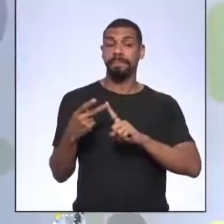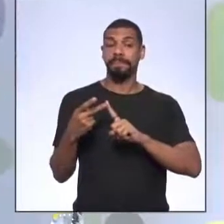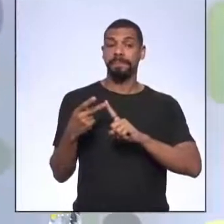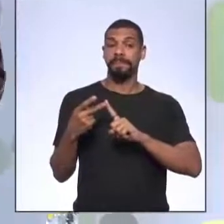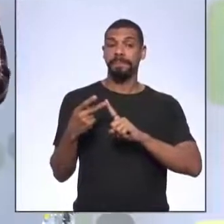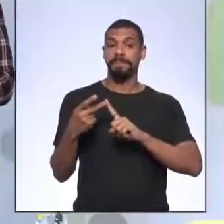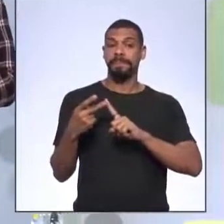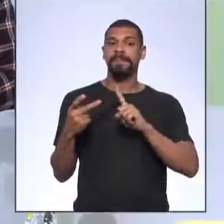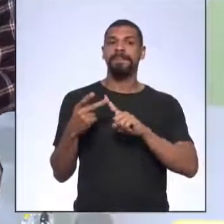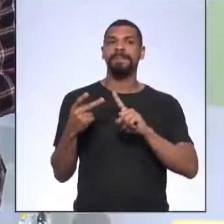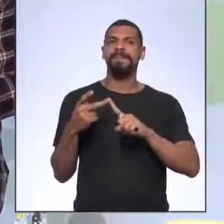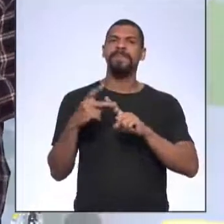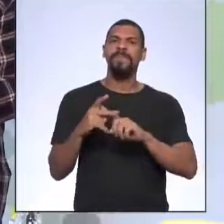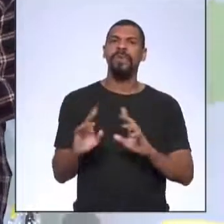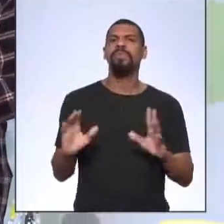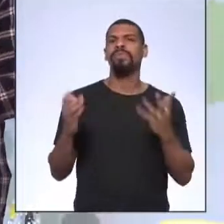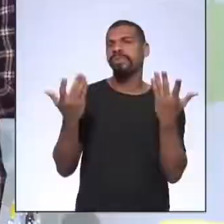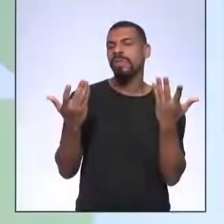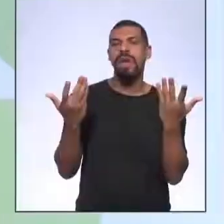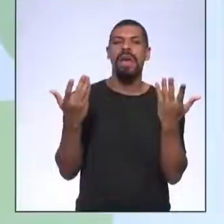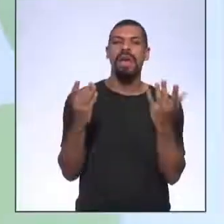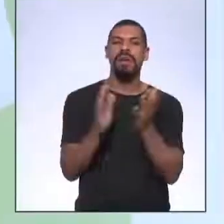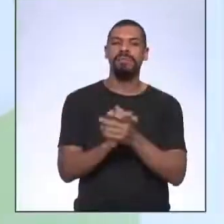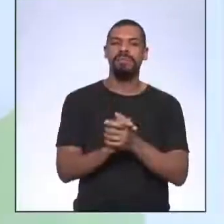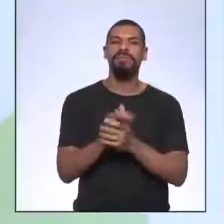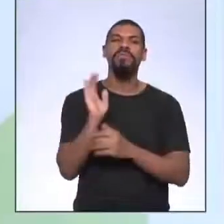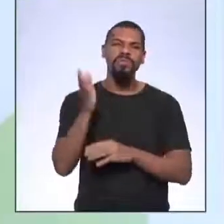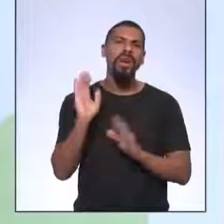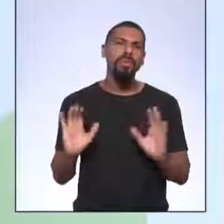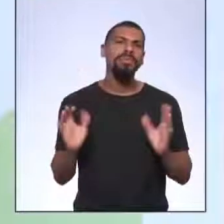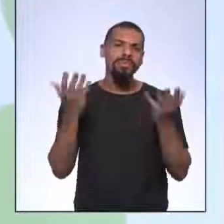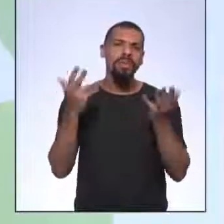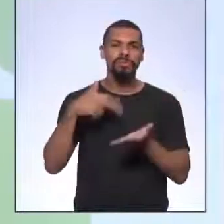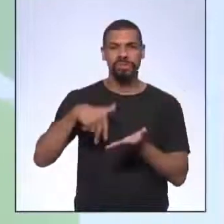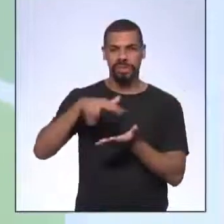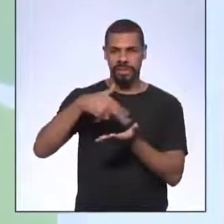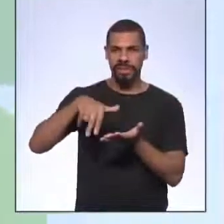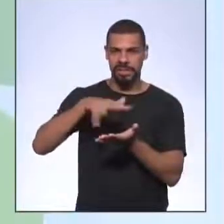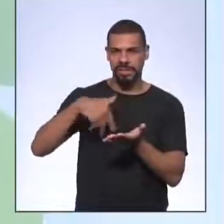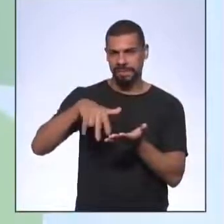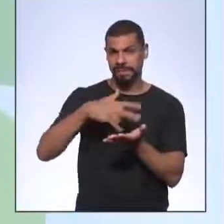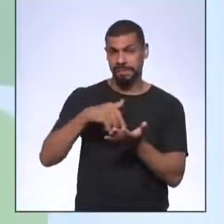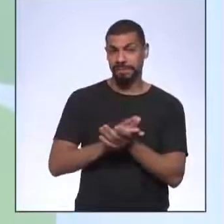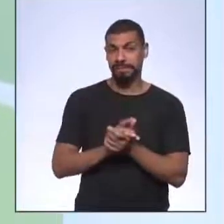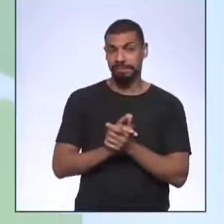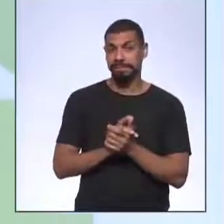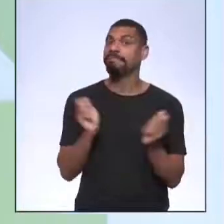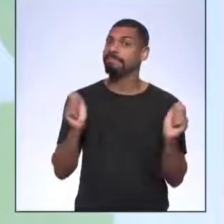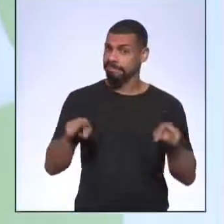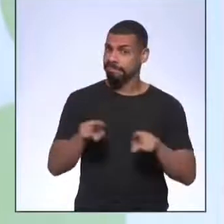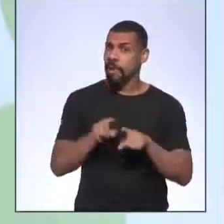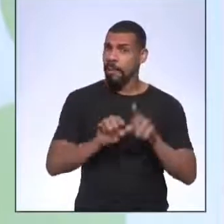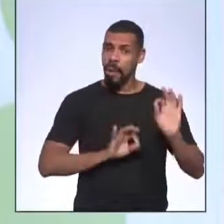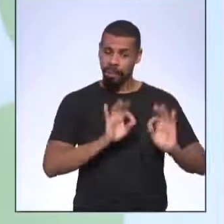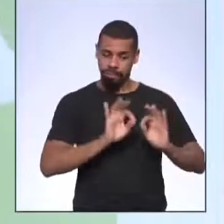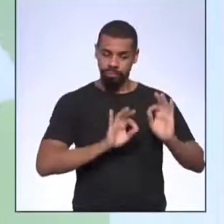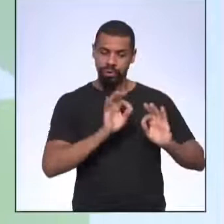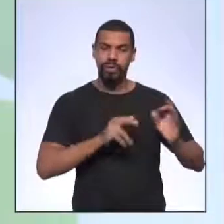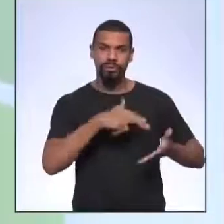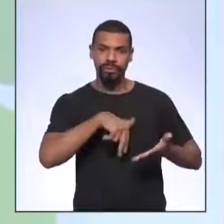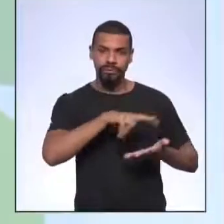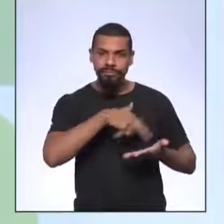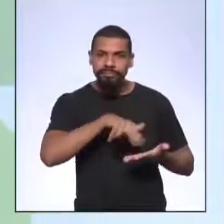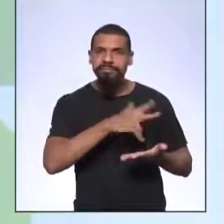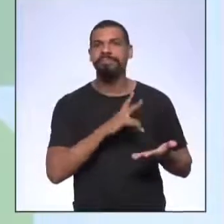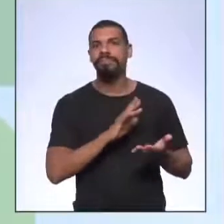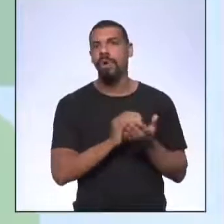né o outro colega que falou dos festivais que ele já participou do festival de dança na escola sim festival também o projeto né para que